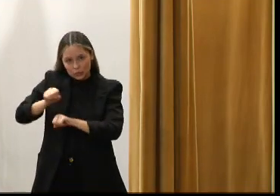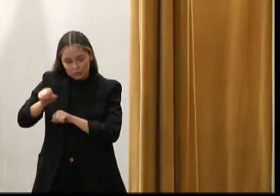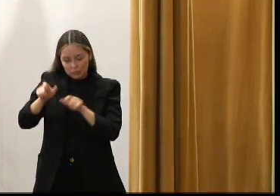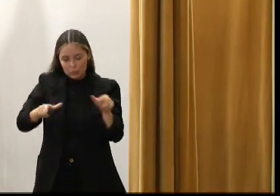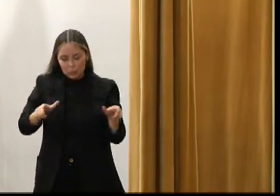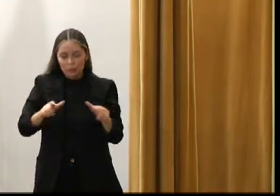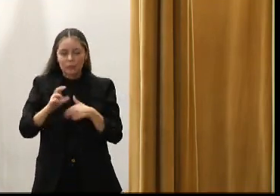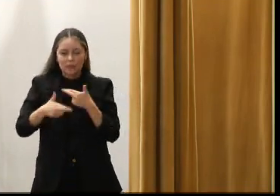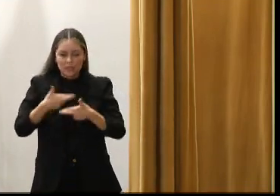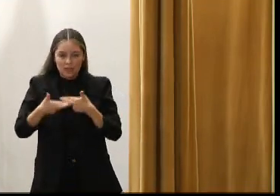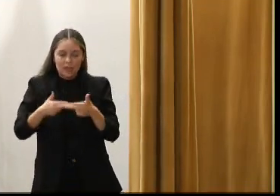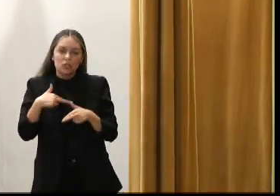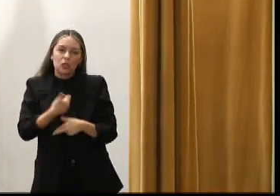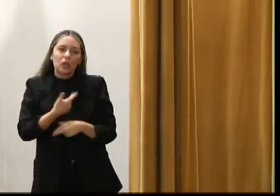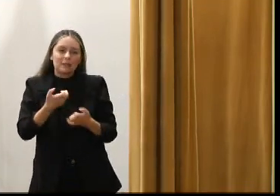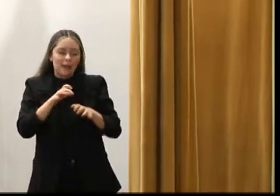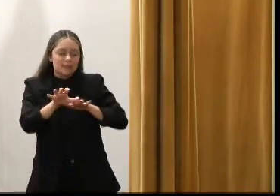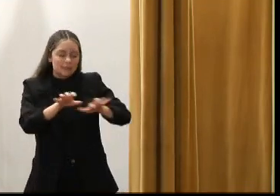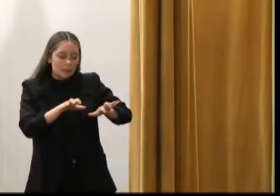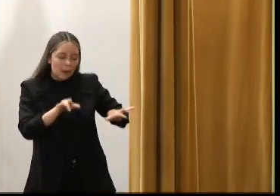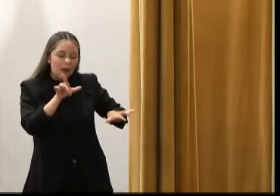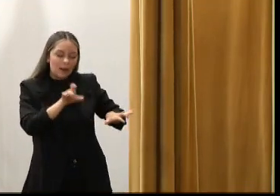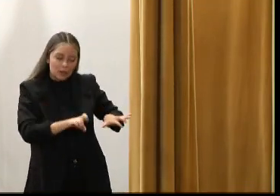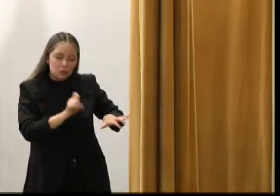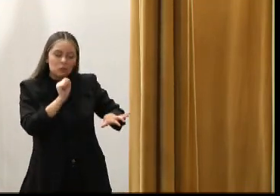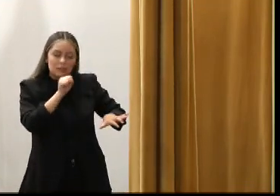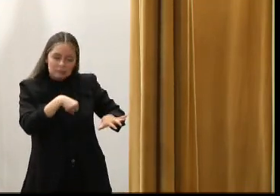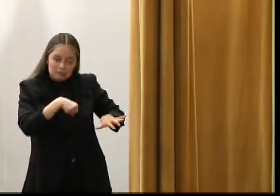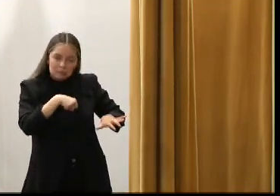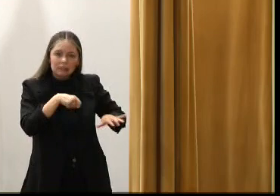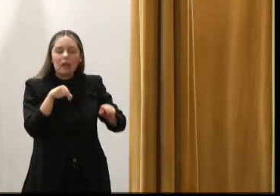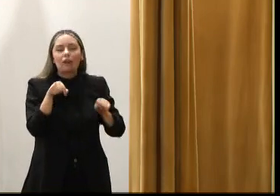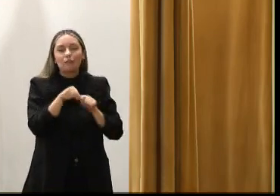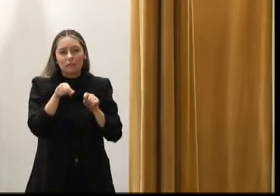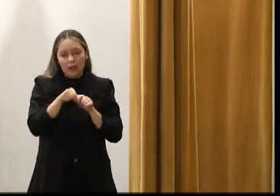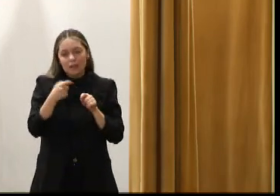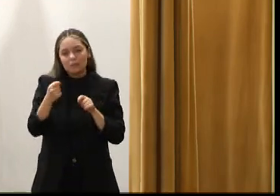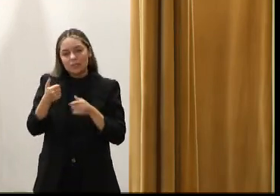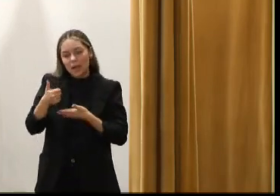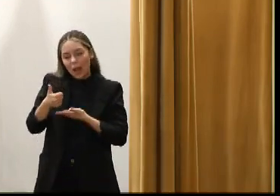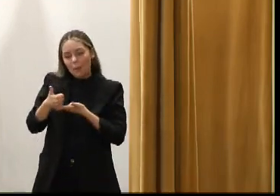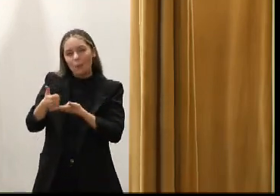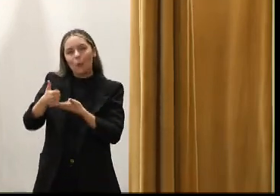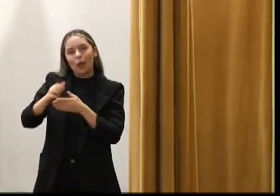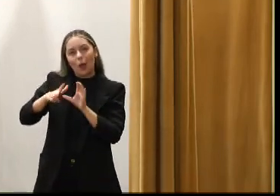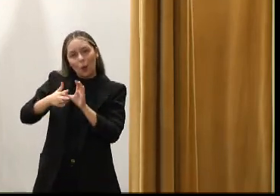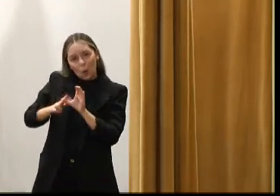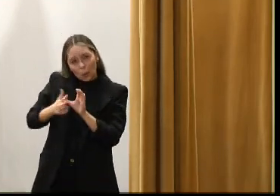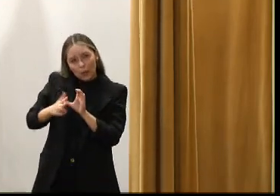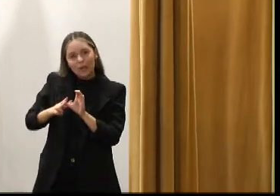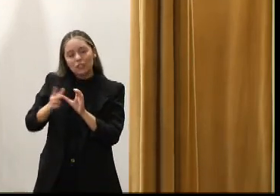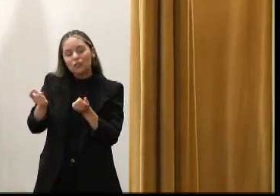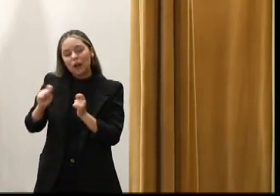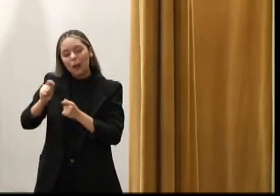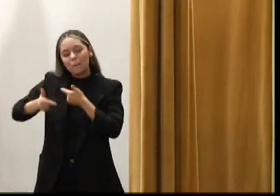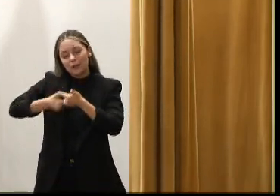acho o seguinte, se nós queremos separar lixo, e separamos, a gente tem que dar às cooperativas que estão na ponta as condições de trabalho. Então, se os